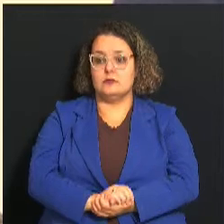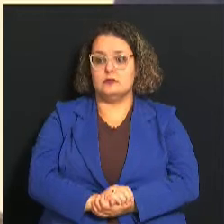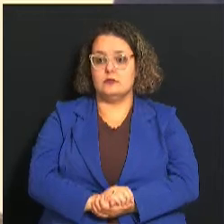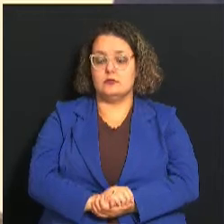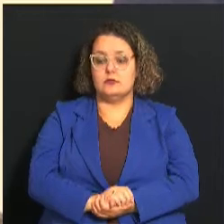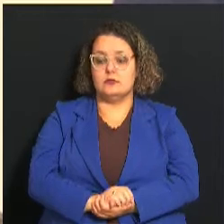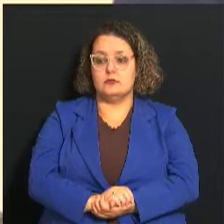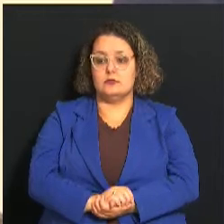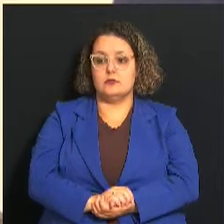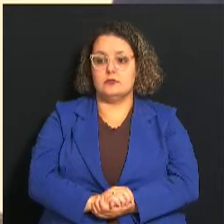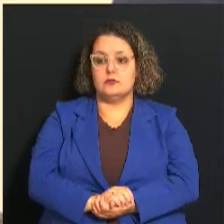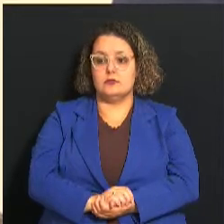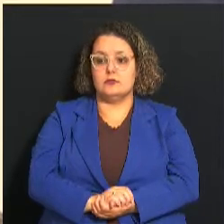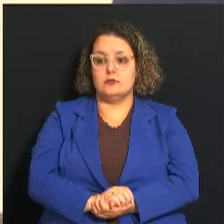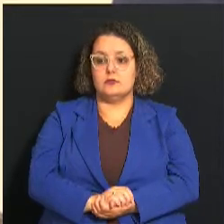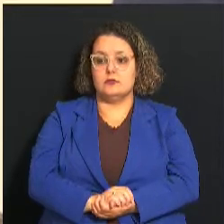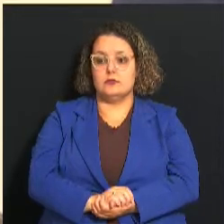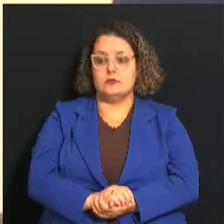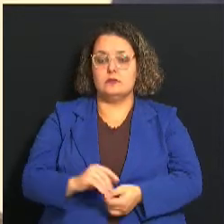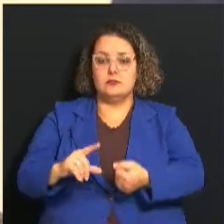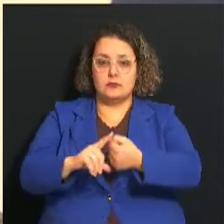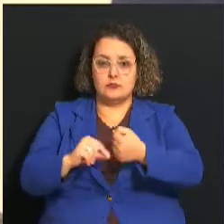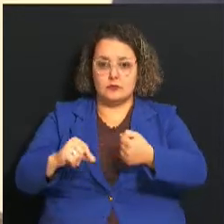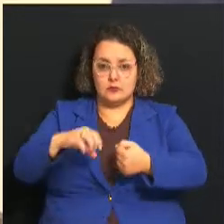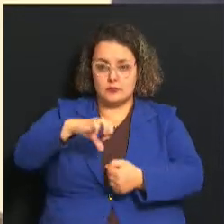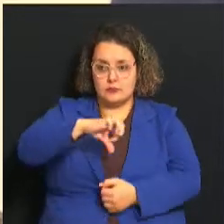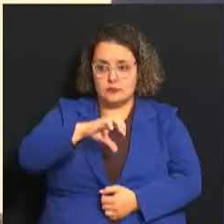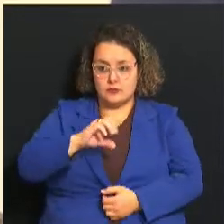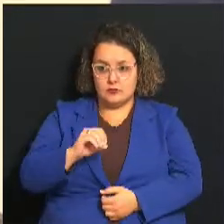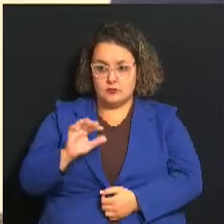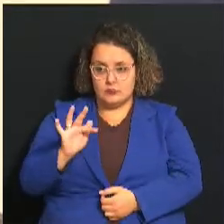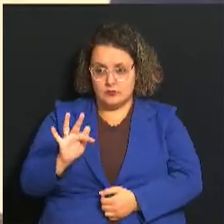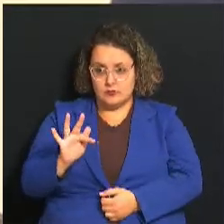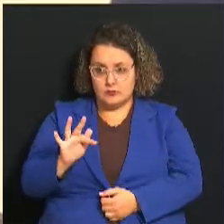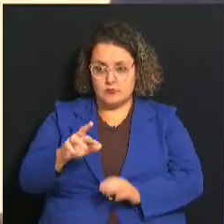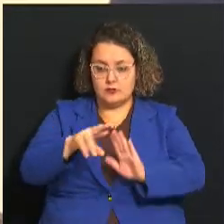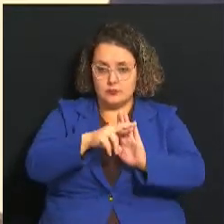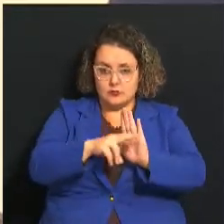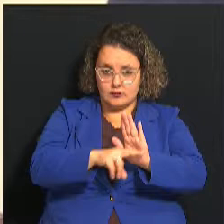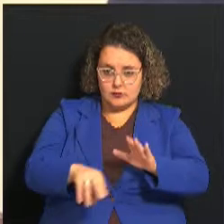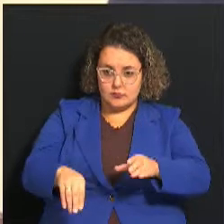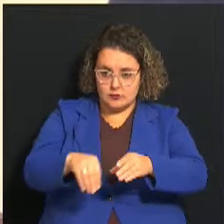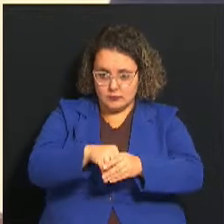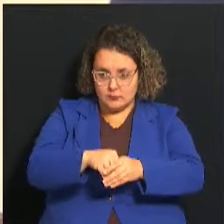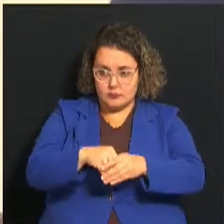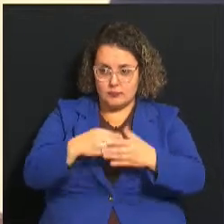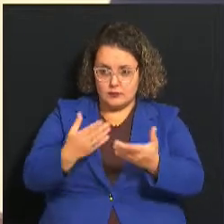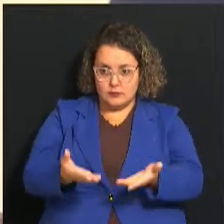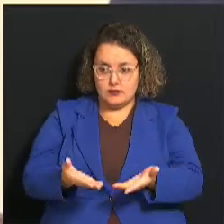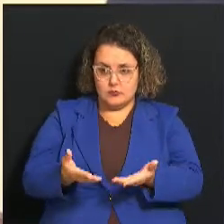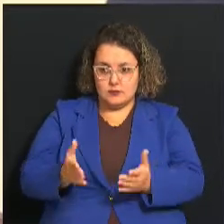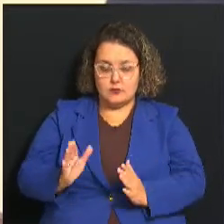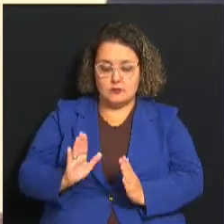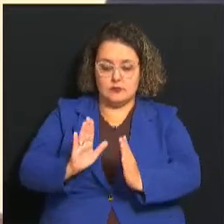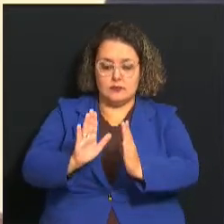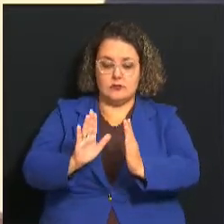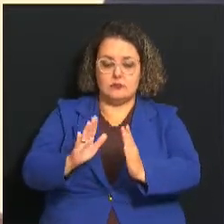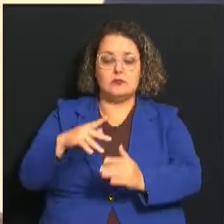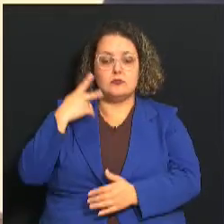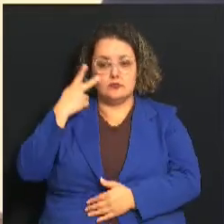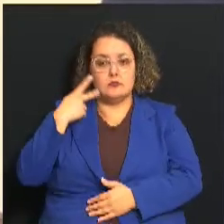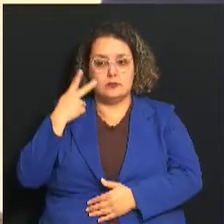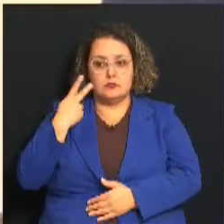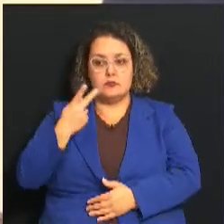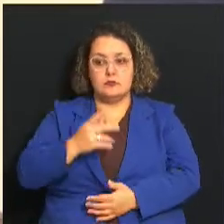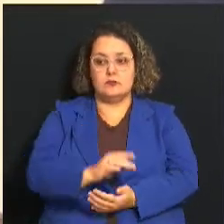Segundo o artigo 90F do Regimento Interno, que colocou a frente parlamentar como mais